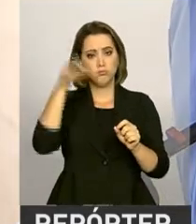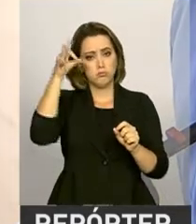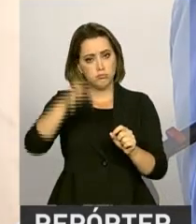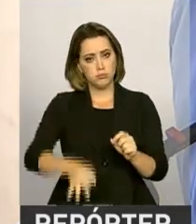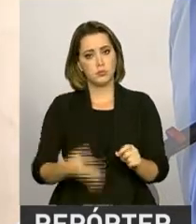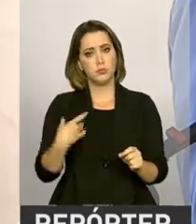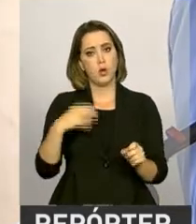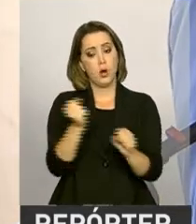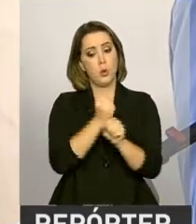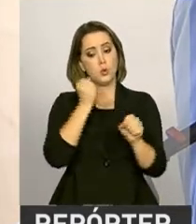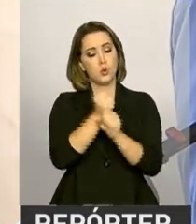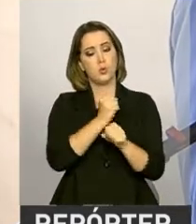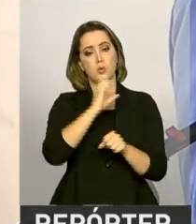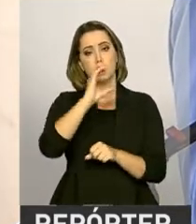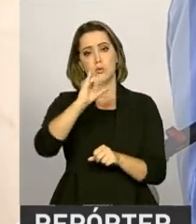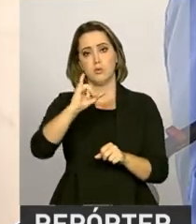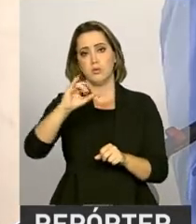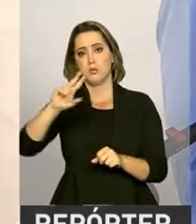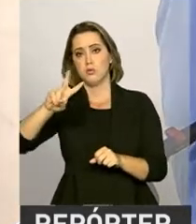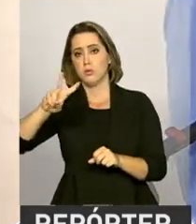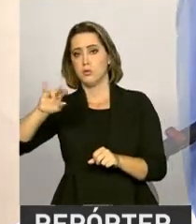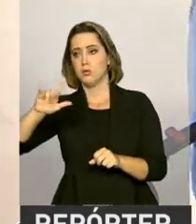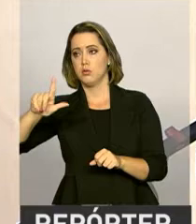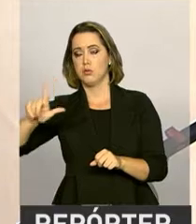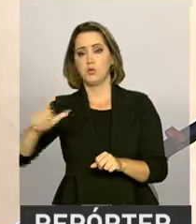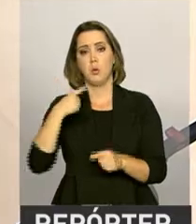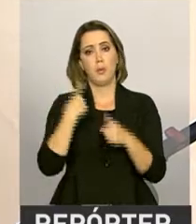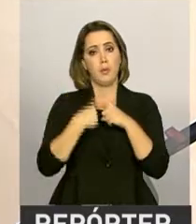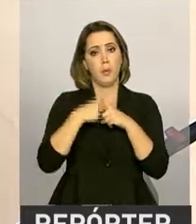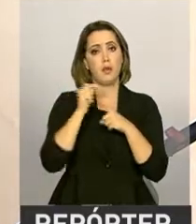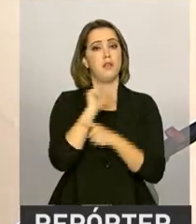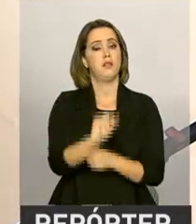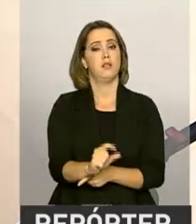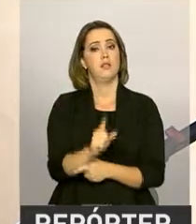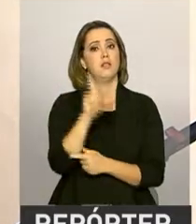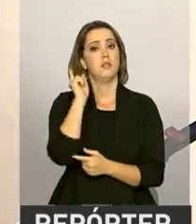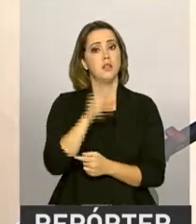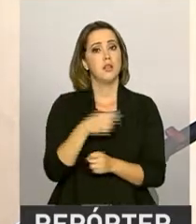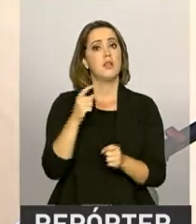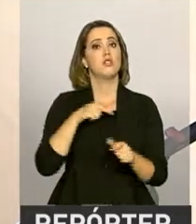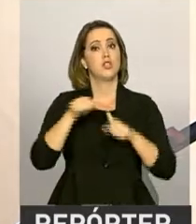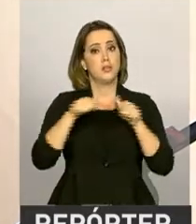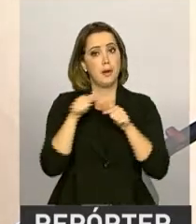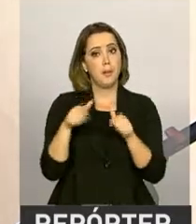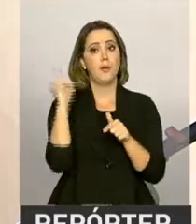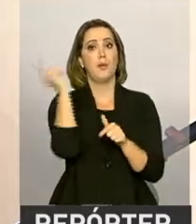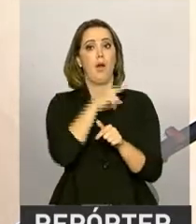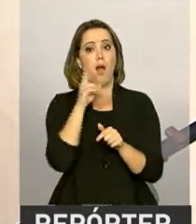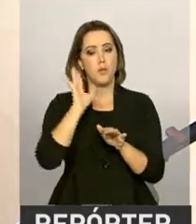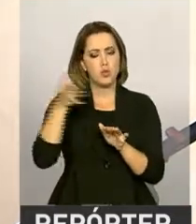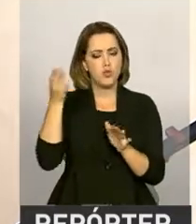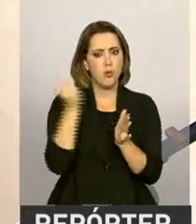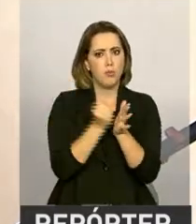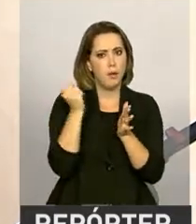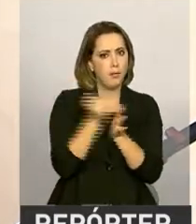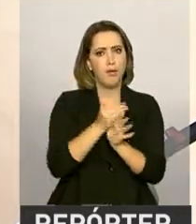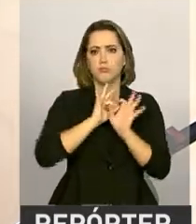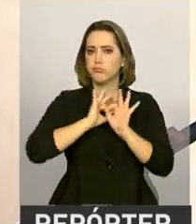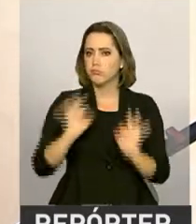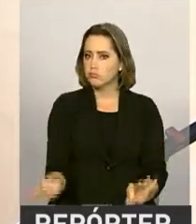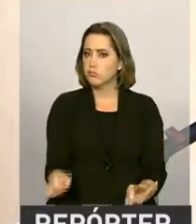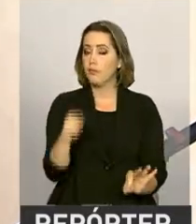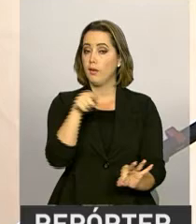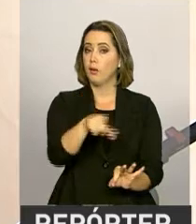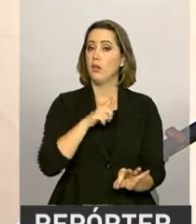a área da construção civil fernando porque a área da construção civil é de emprego rápido em privilegiar por isso que quando